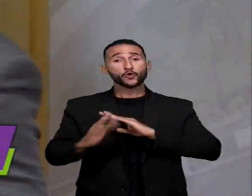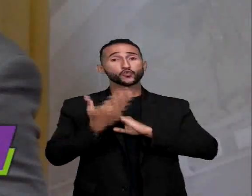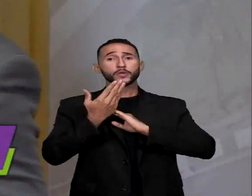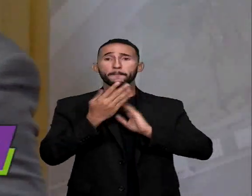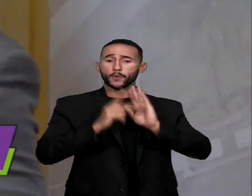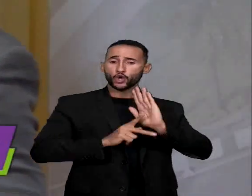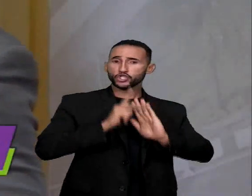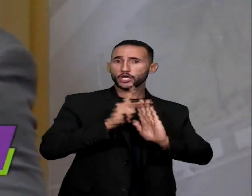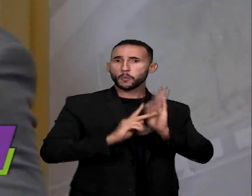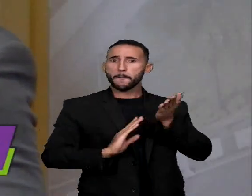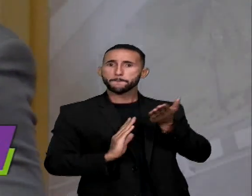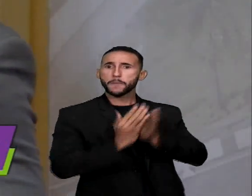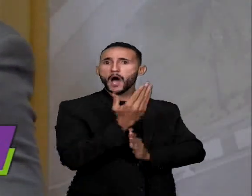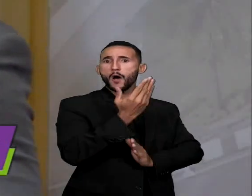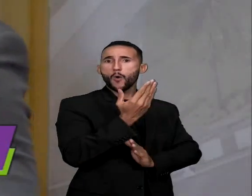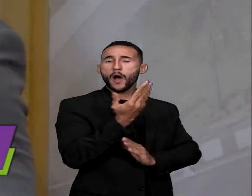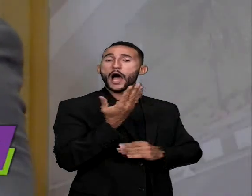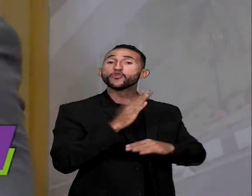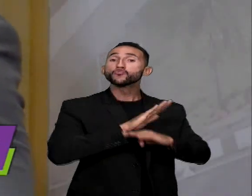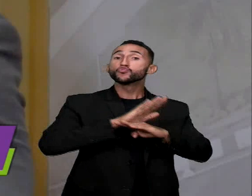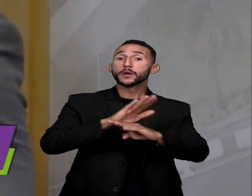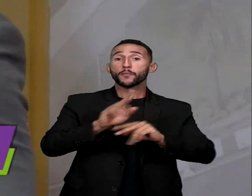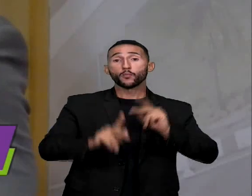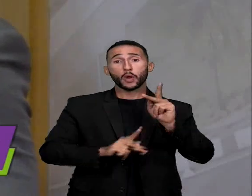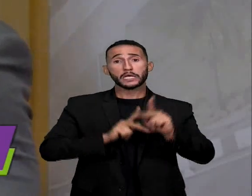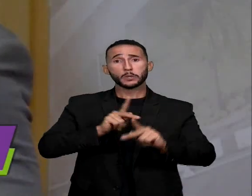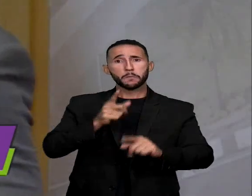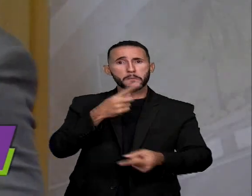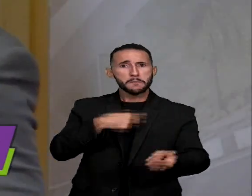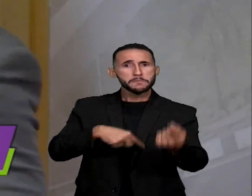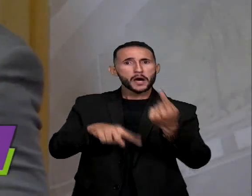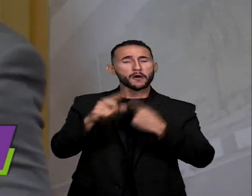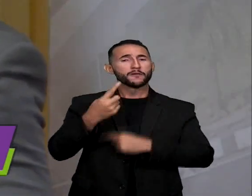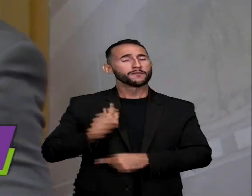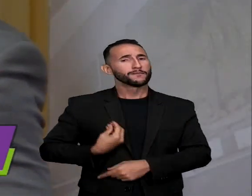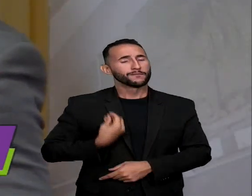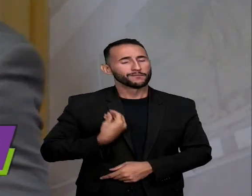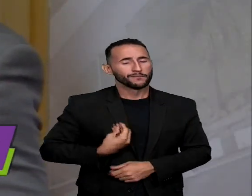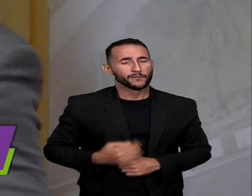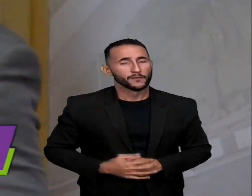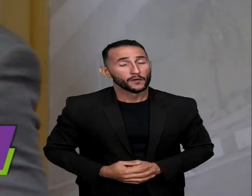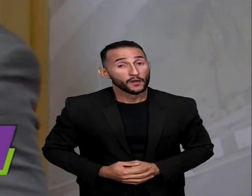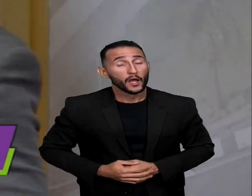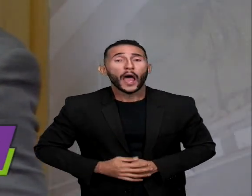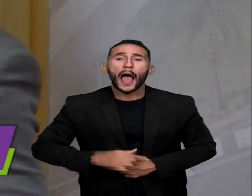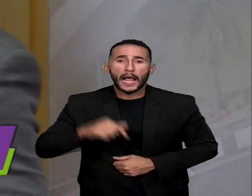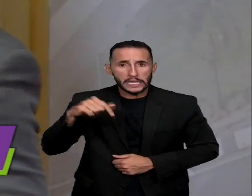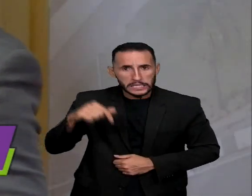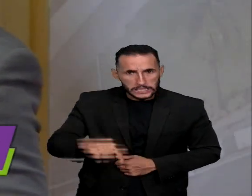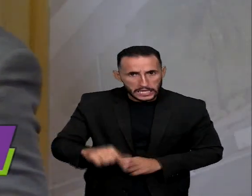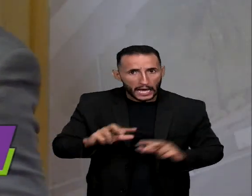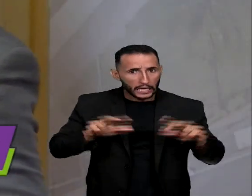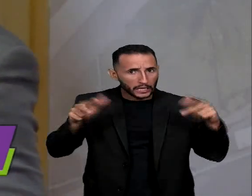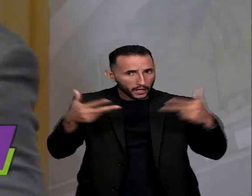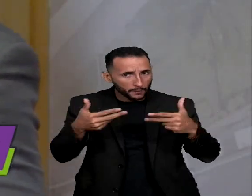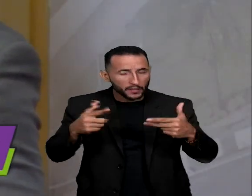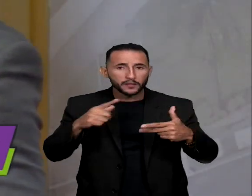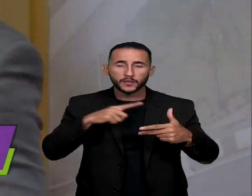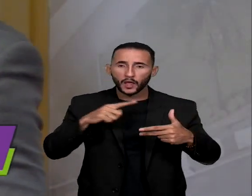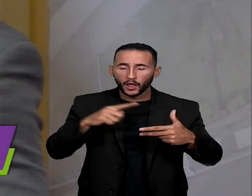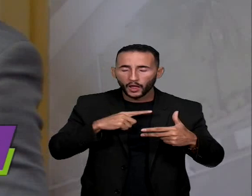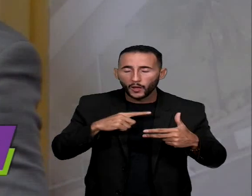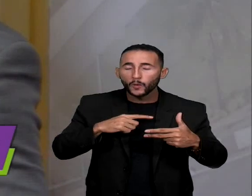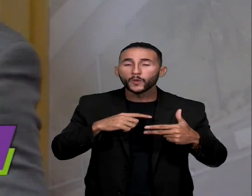de pessoas né eu entendo que a câmara municipal de Osasco tem um dos maiores e mais importantes poderes